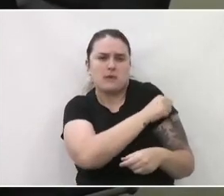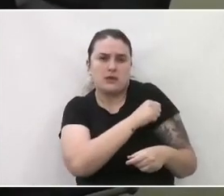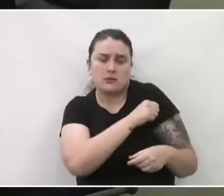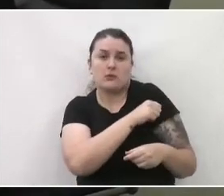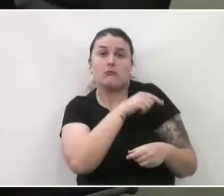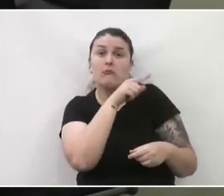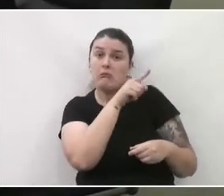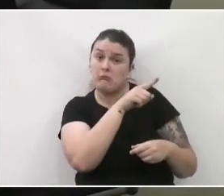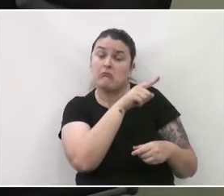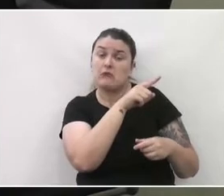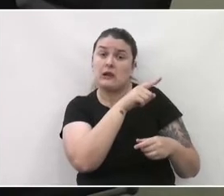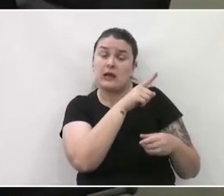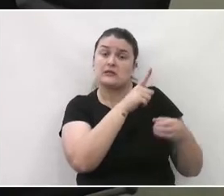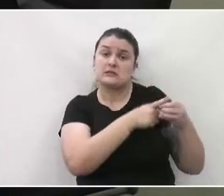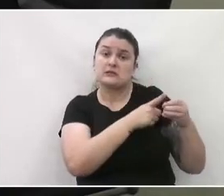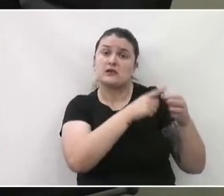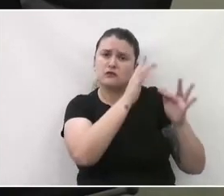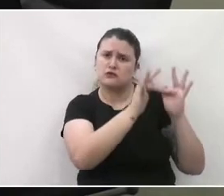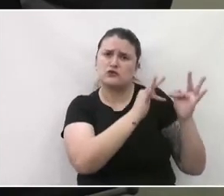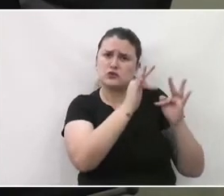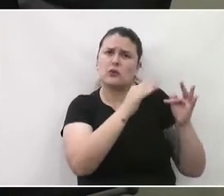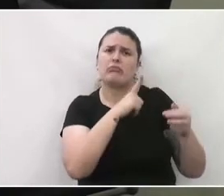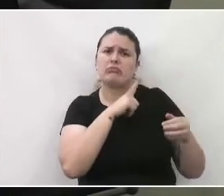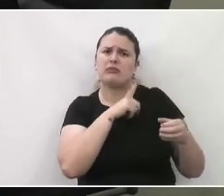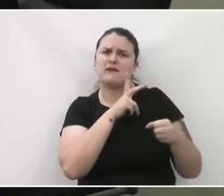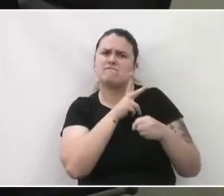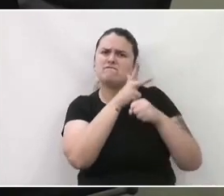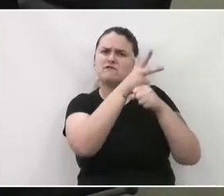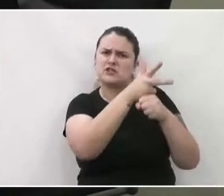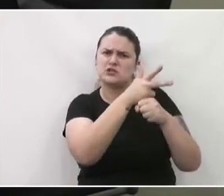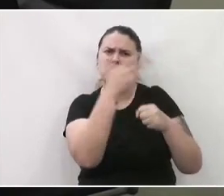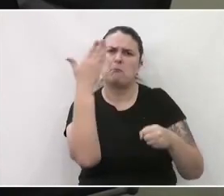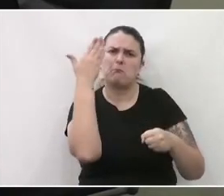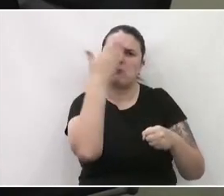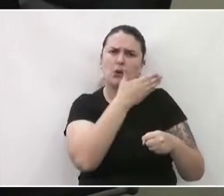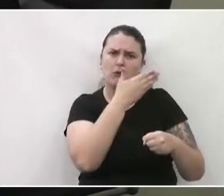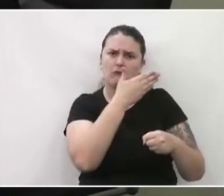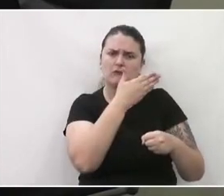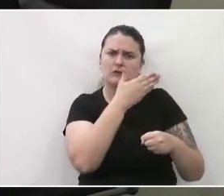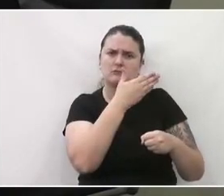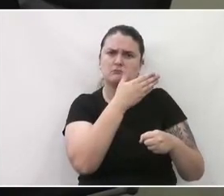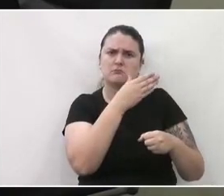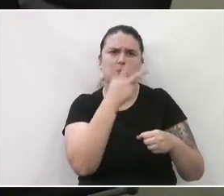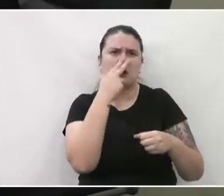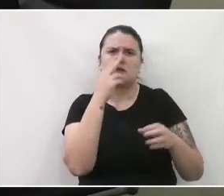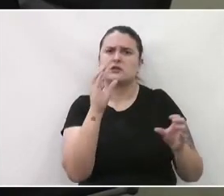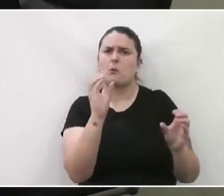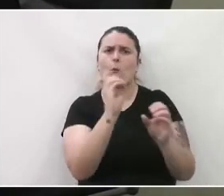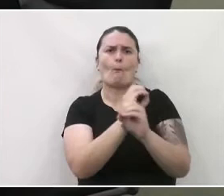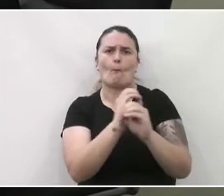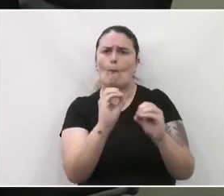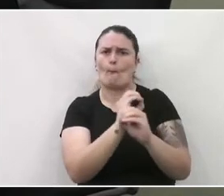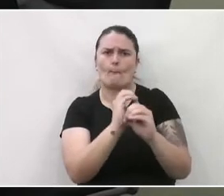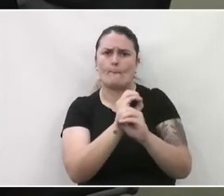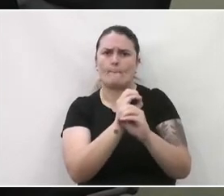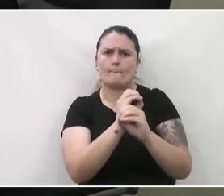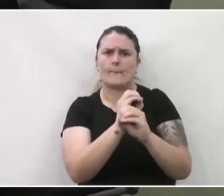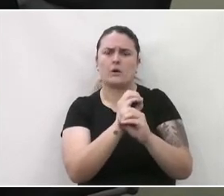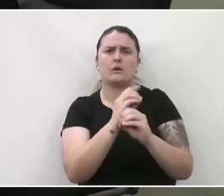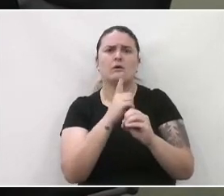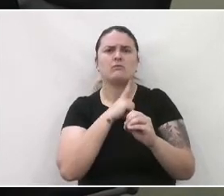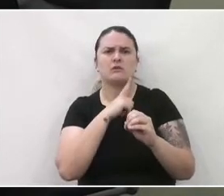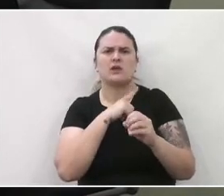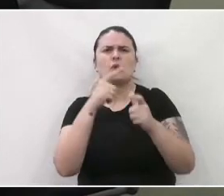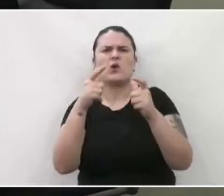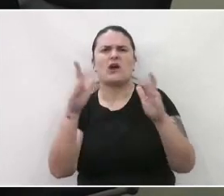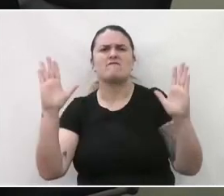lá funcionou, porque tem vídeos na internet comprovando que zeraram praticamente. Tem o centro de eventos,